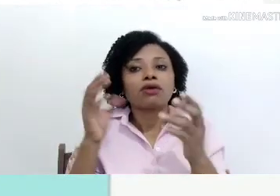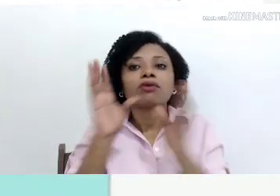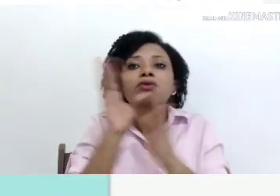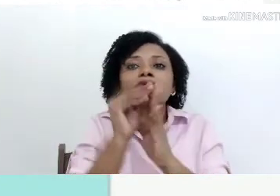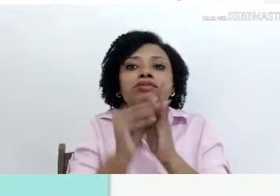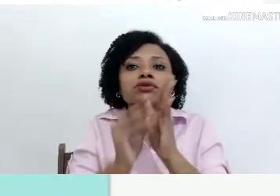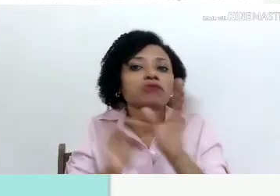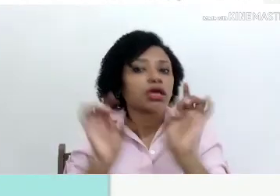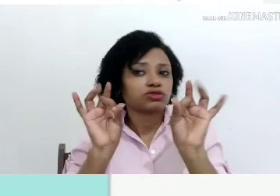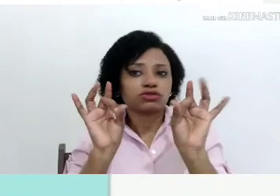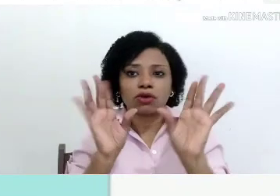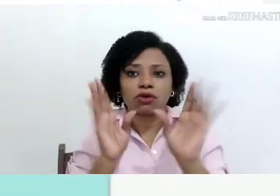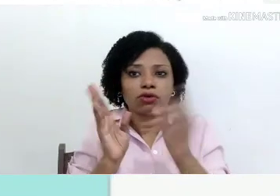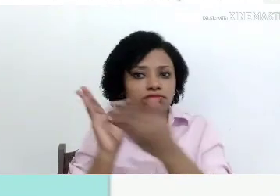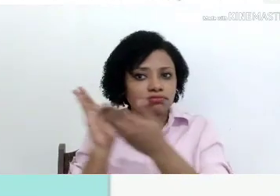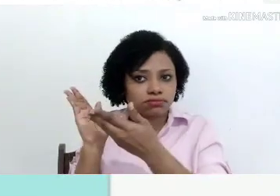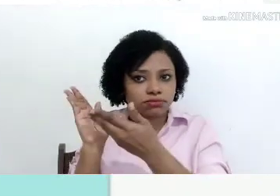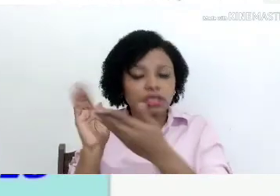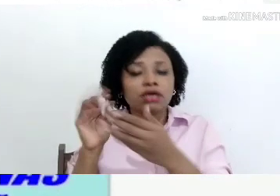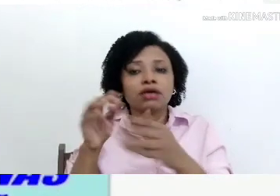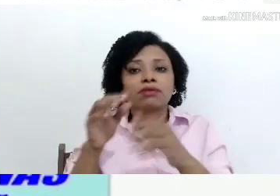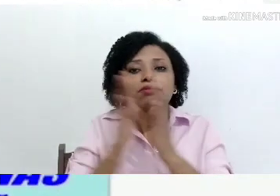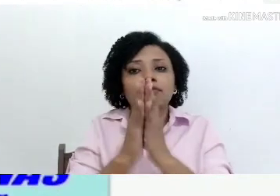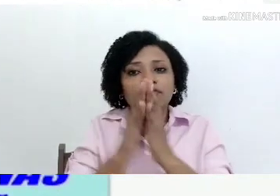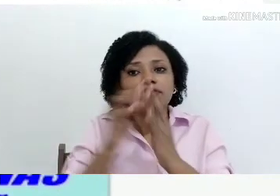vou pedir para vocês resolverem as questões que